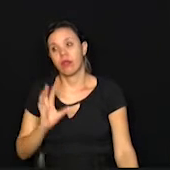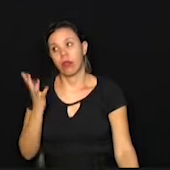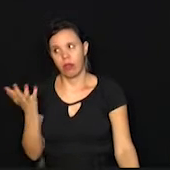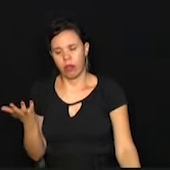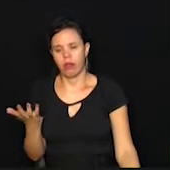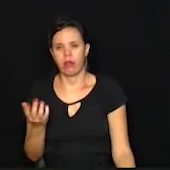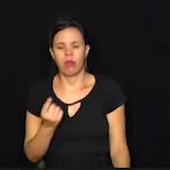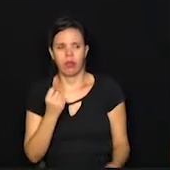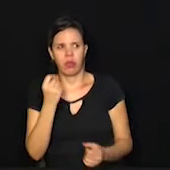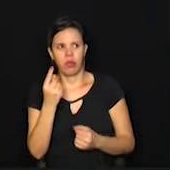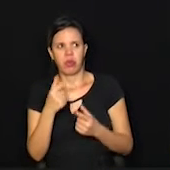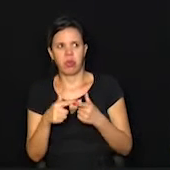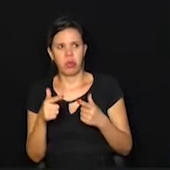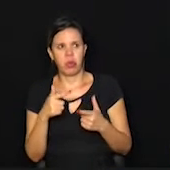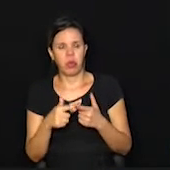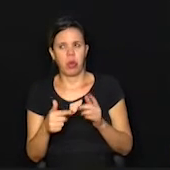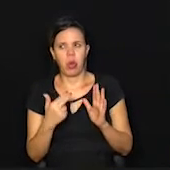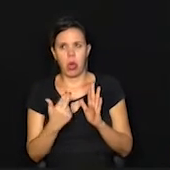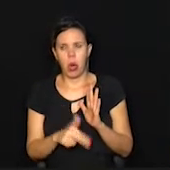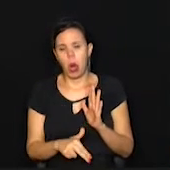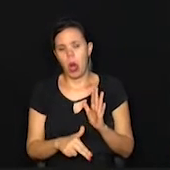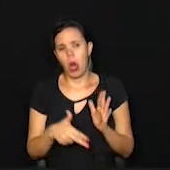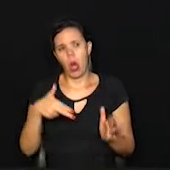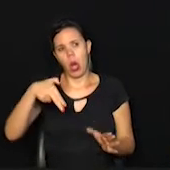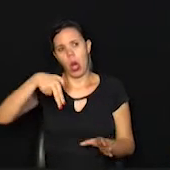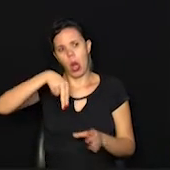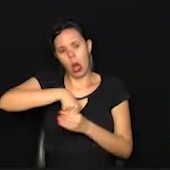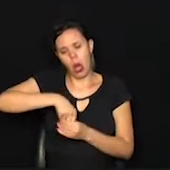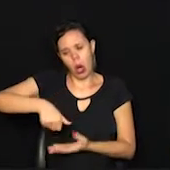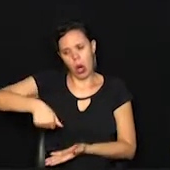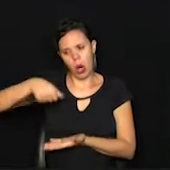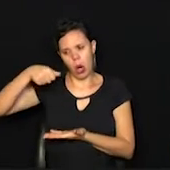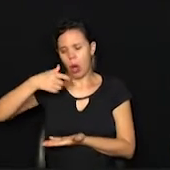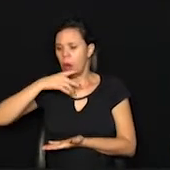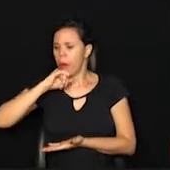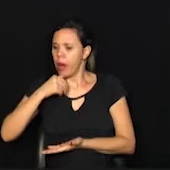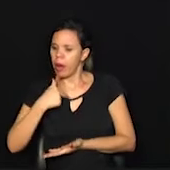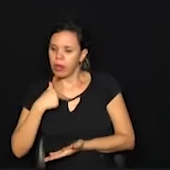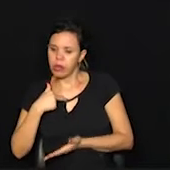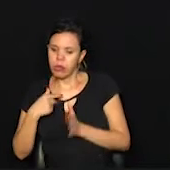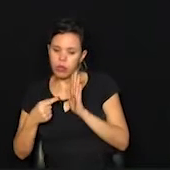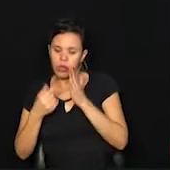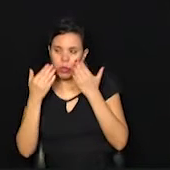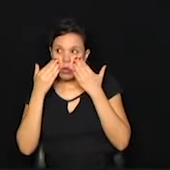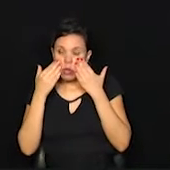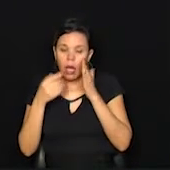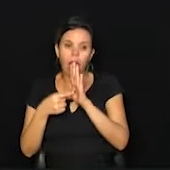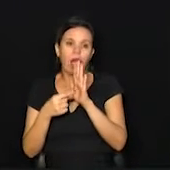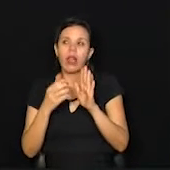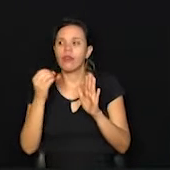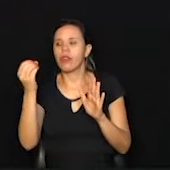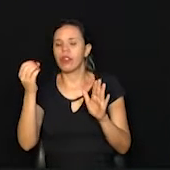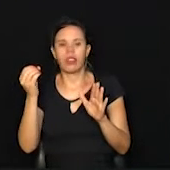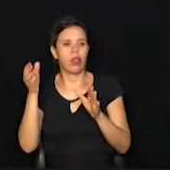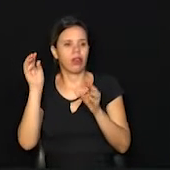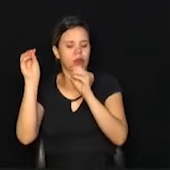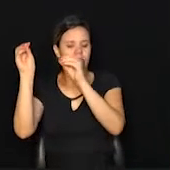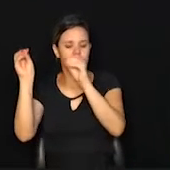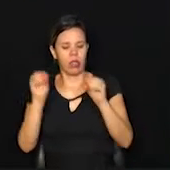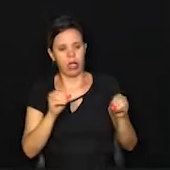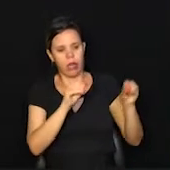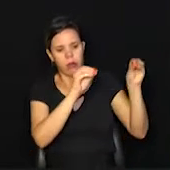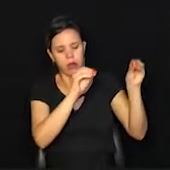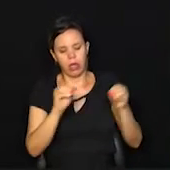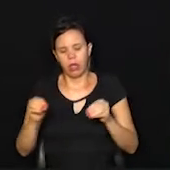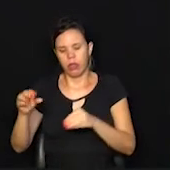corrido esses episódios que eu citei né do nome da arma dentro da pasta do meu pai não puder aparecer a gente viajar muito trocar muito de